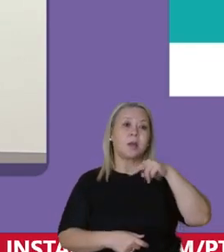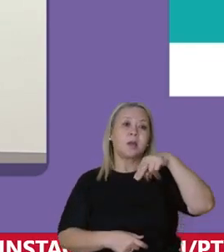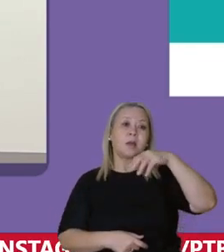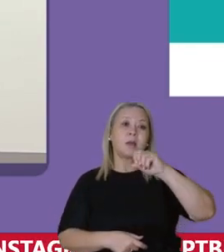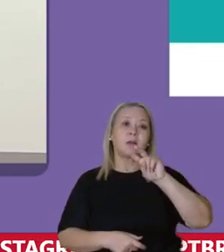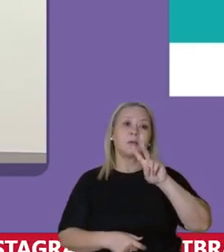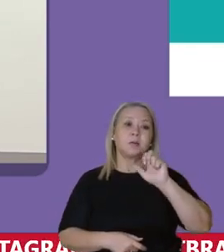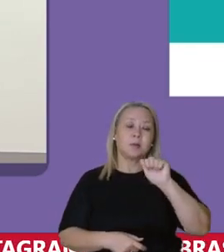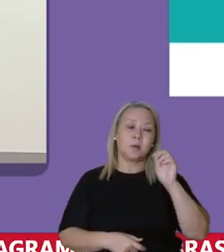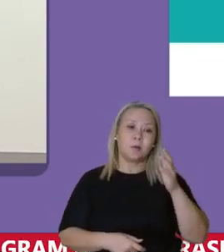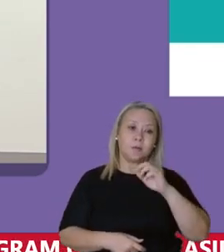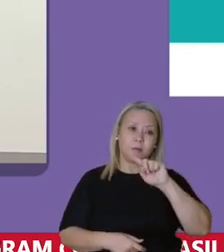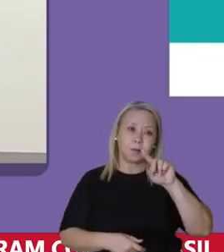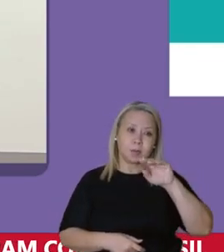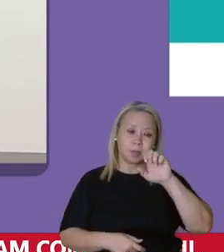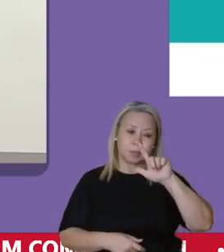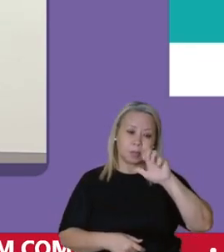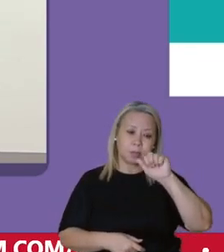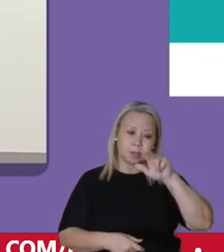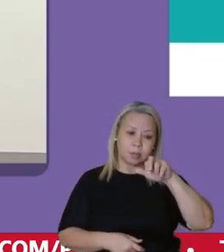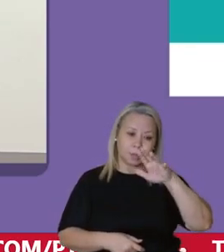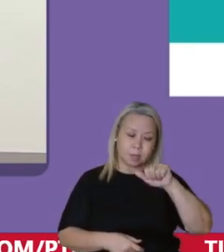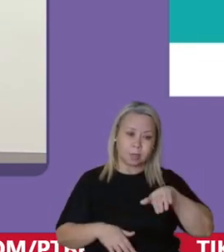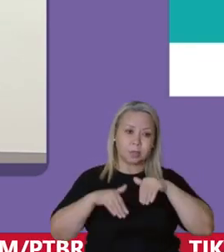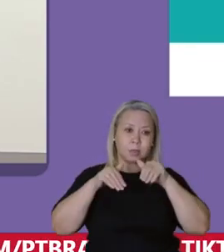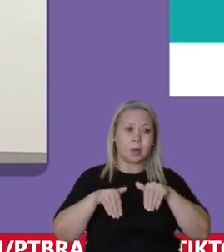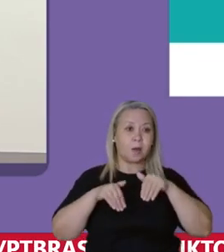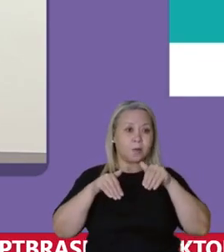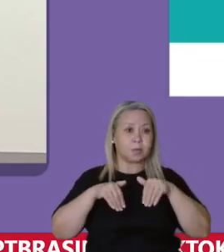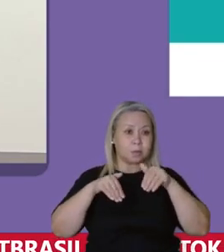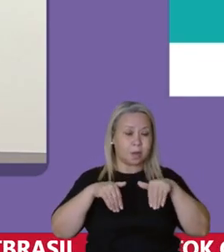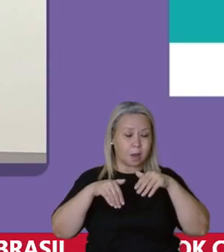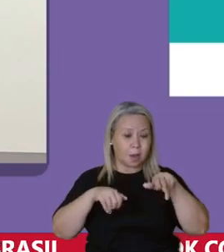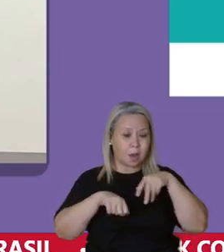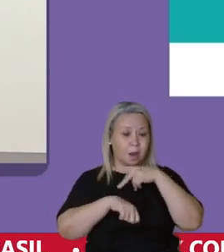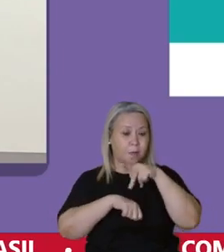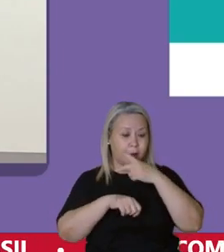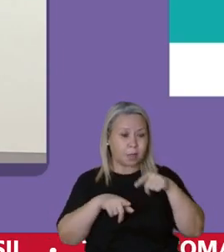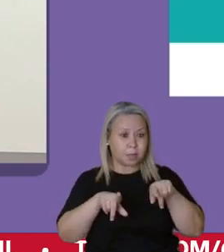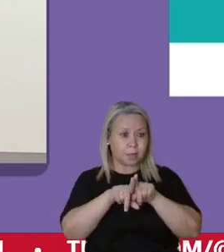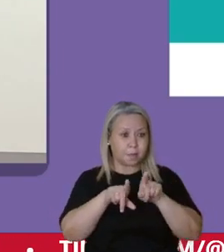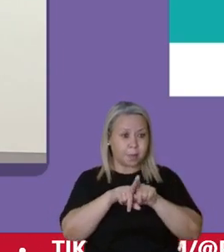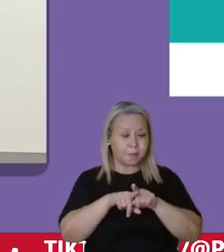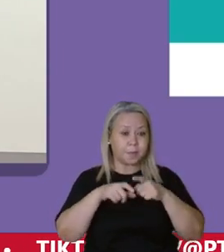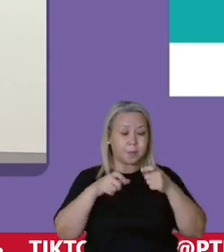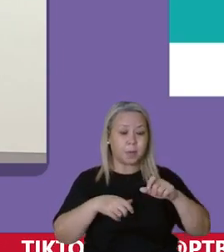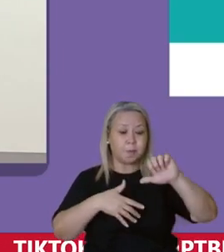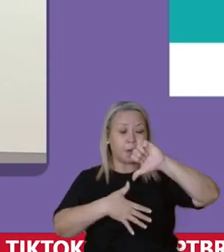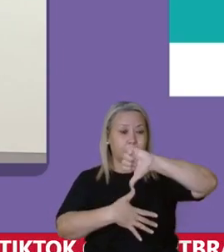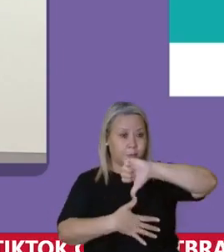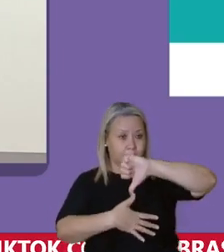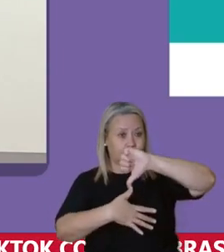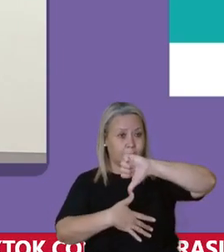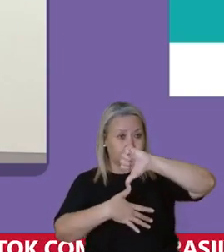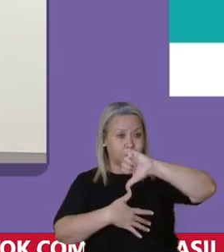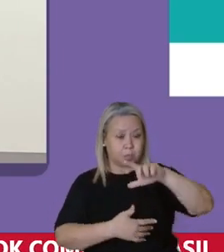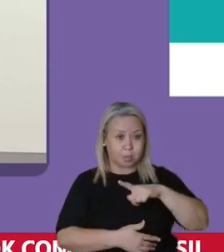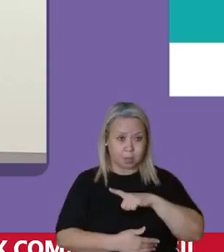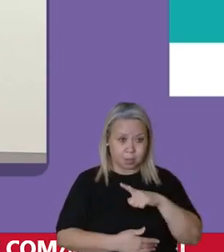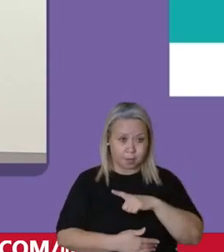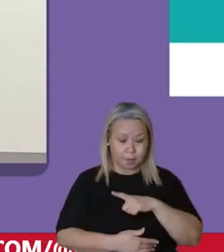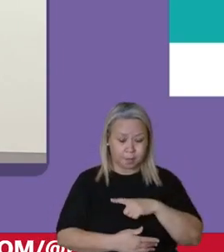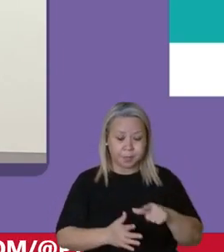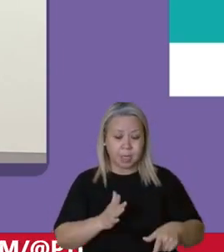na Austrália, de maneira incipiente, mas também apareceu em países da América Latina. E esse é